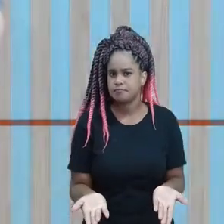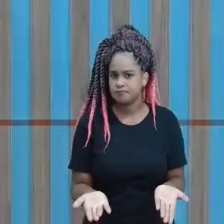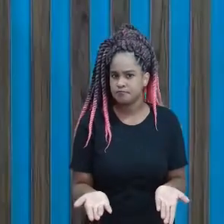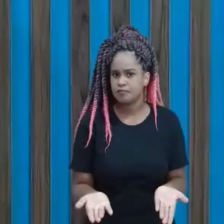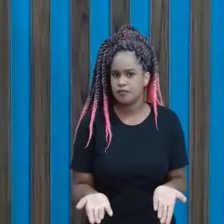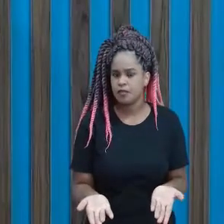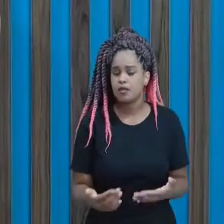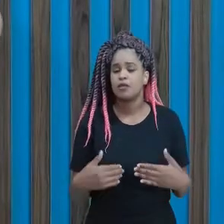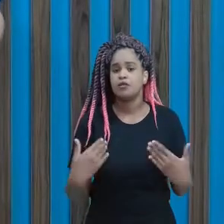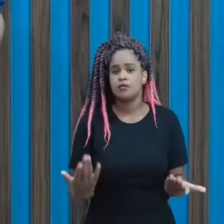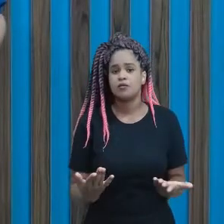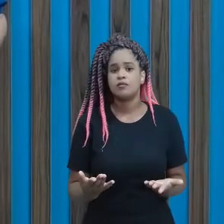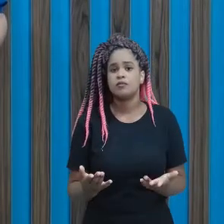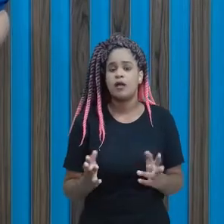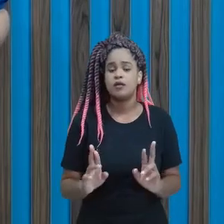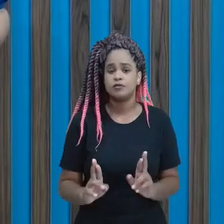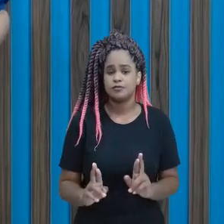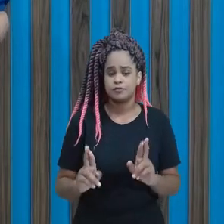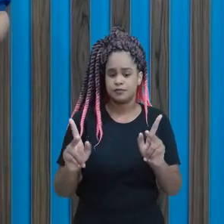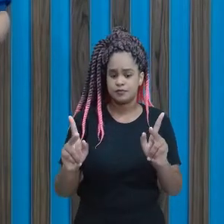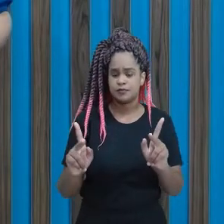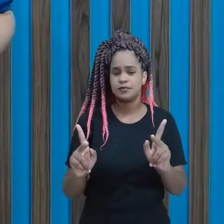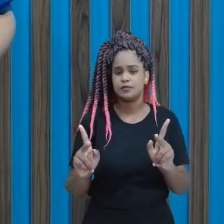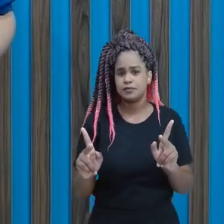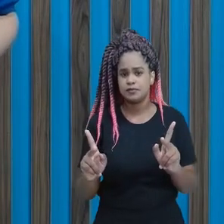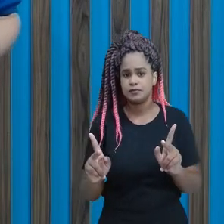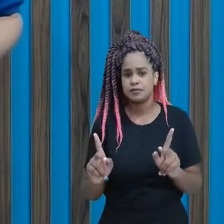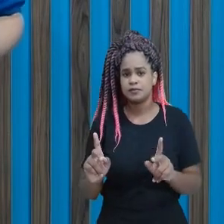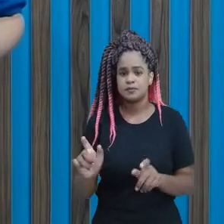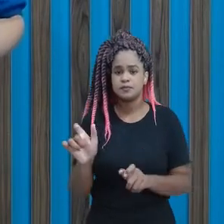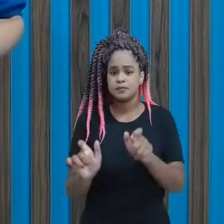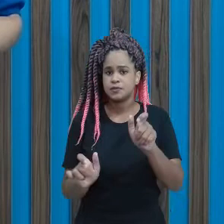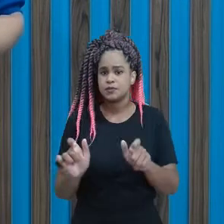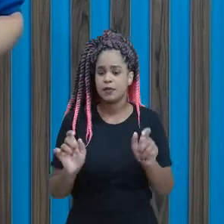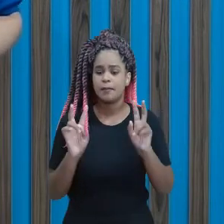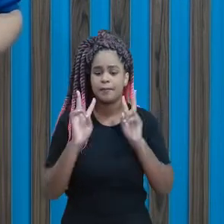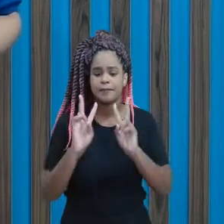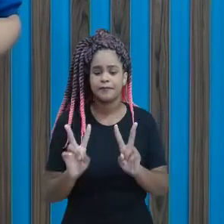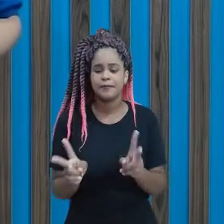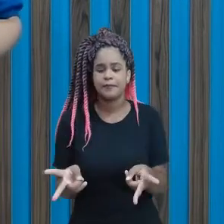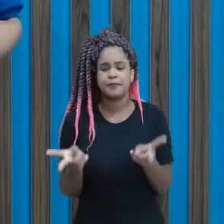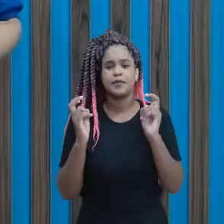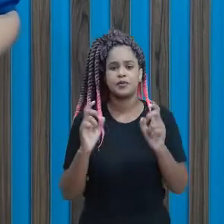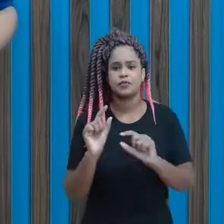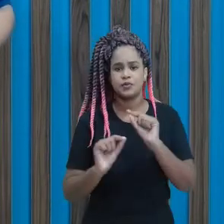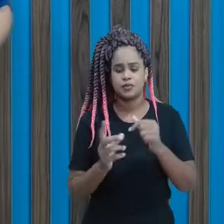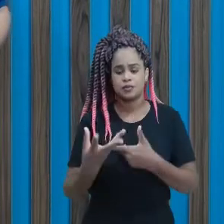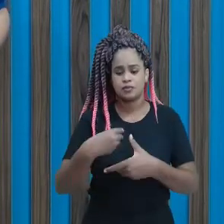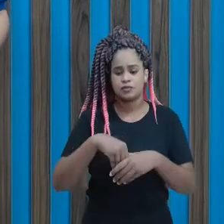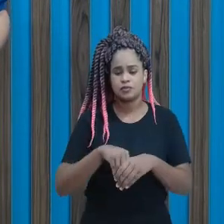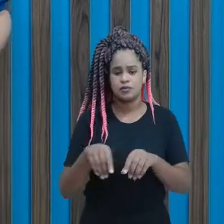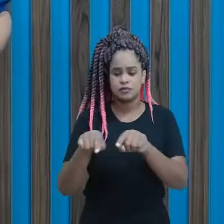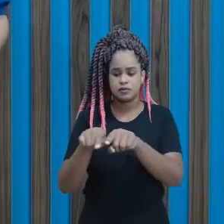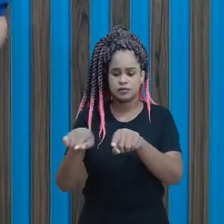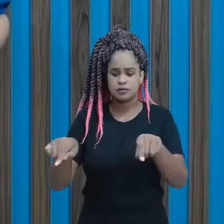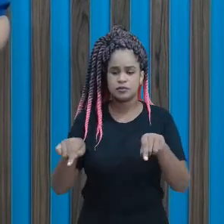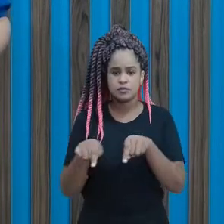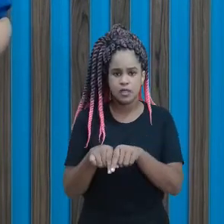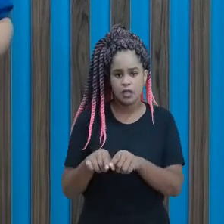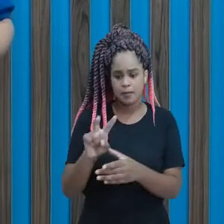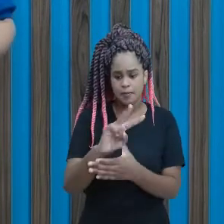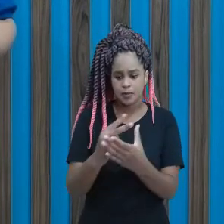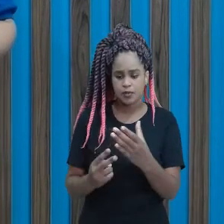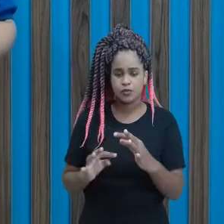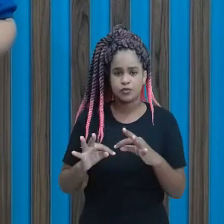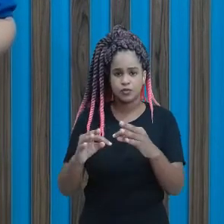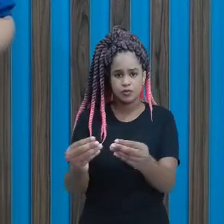mais visível diferença que as pessoas veem, é que na sala bilíngue, todas as